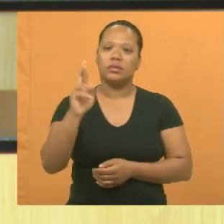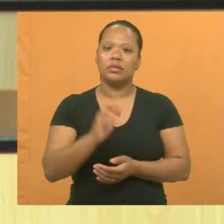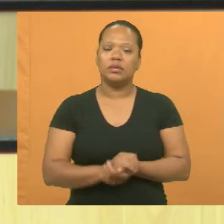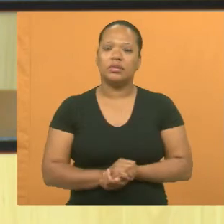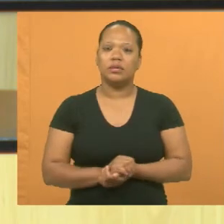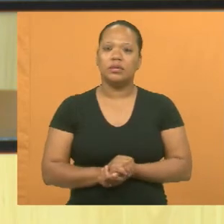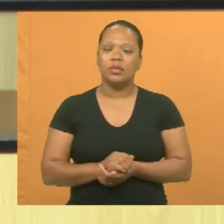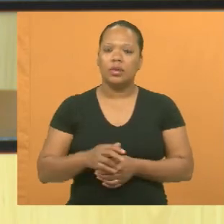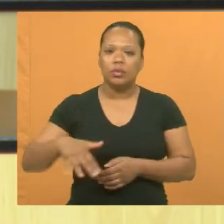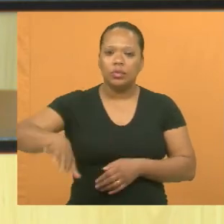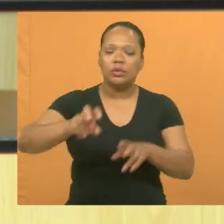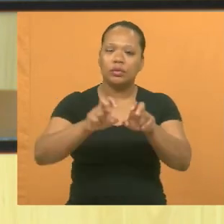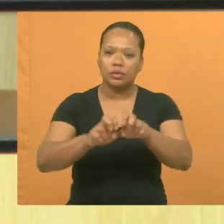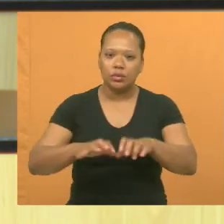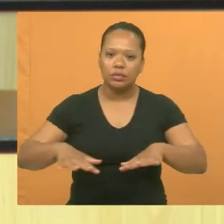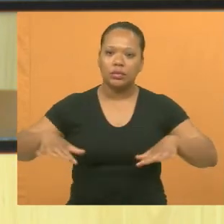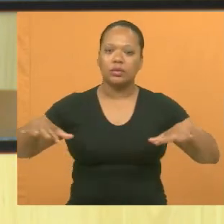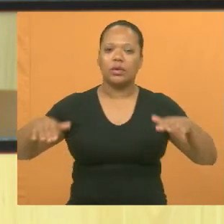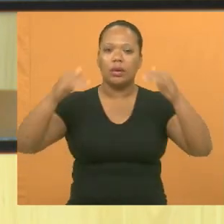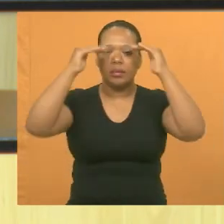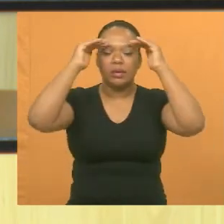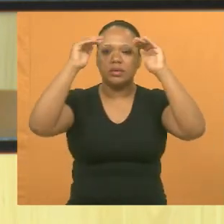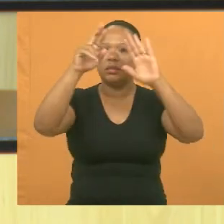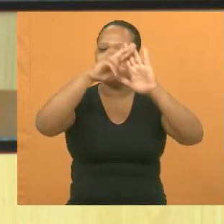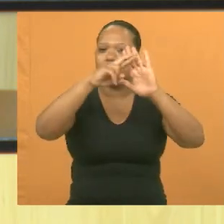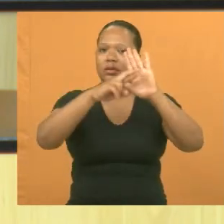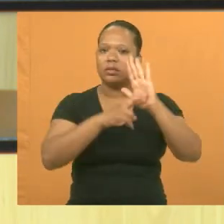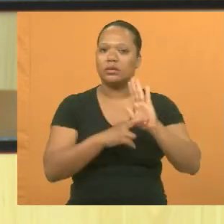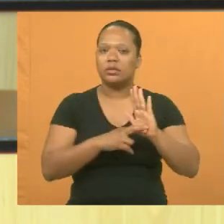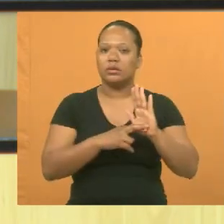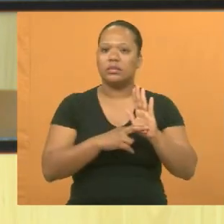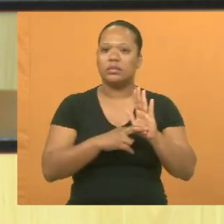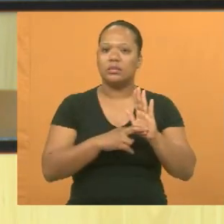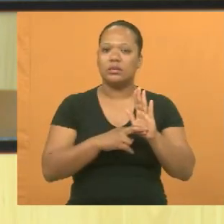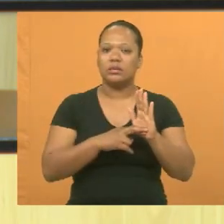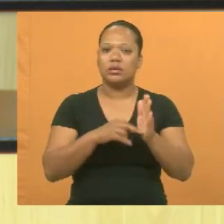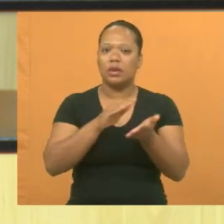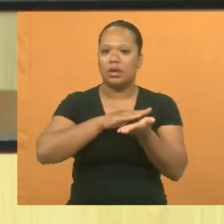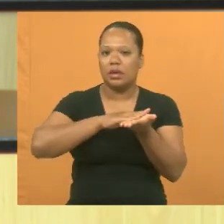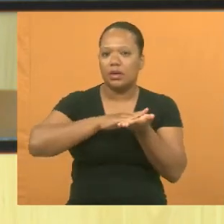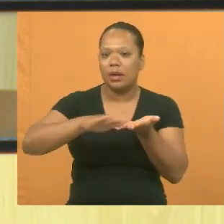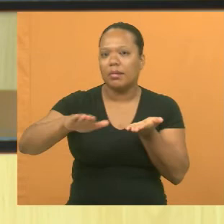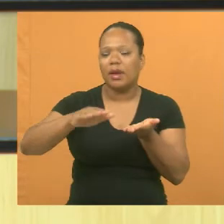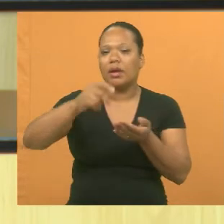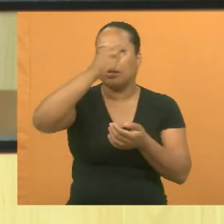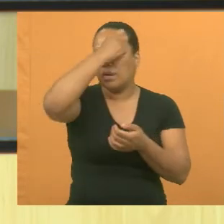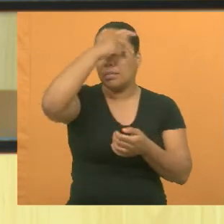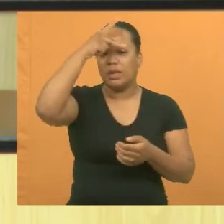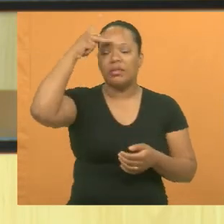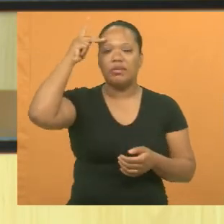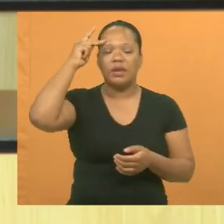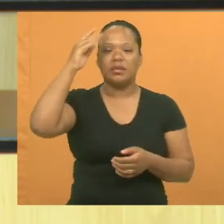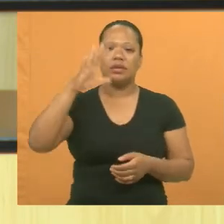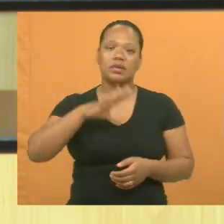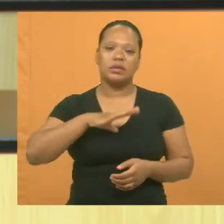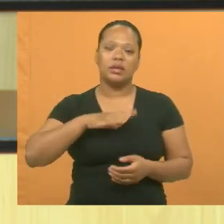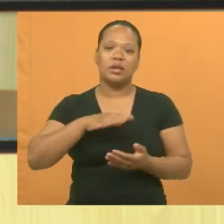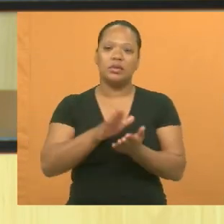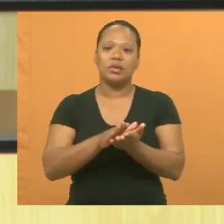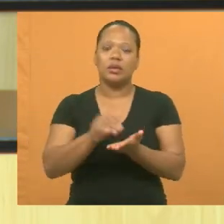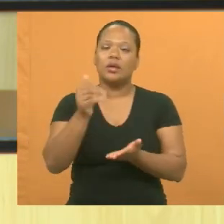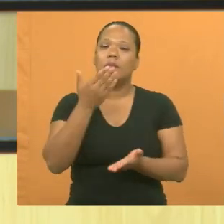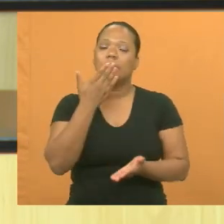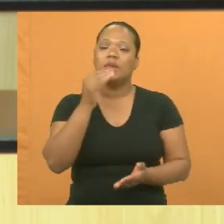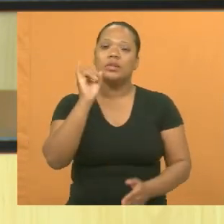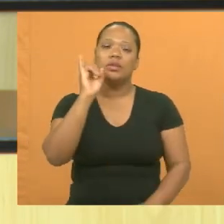aprovado pela Igreja Plenária, cumpridas as formalidades regimentais, seja encaminhado ao senhor prefeito municipal de Jacareí o seguinte